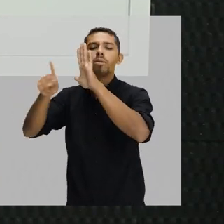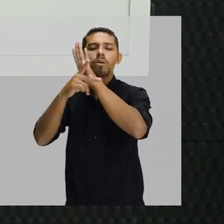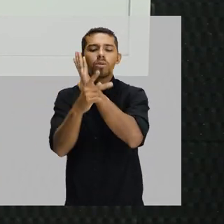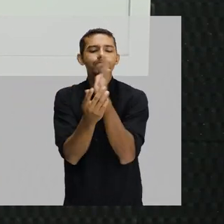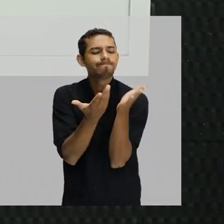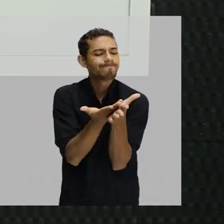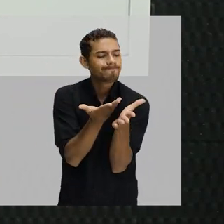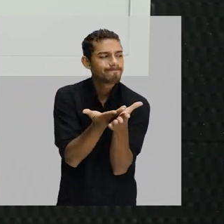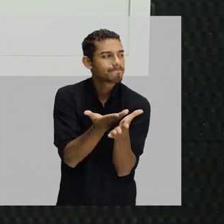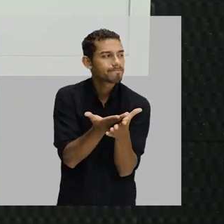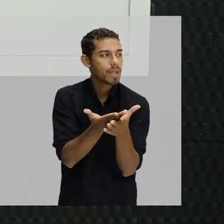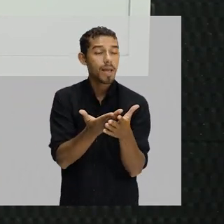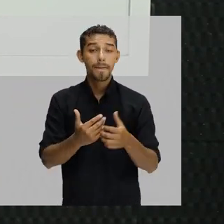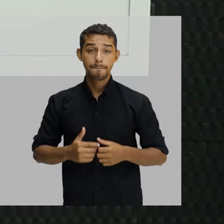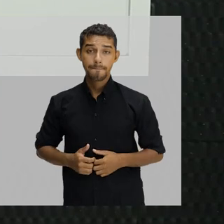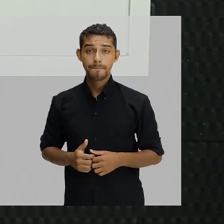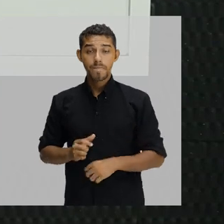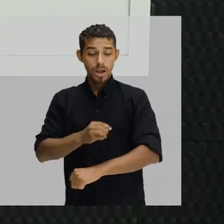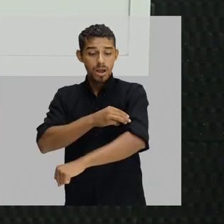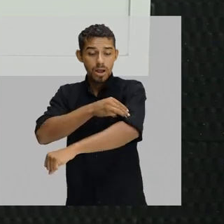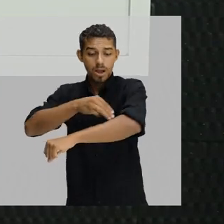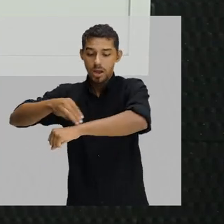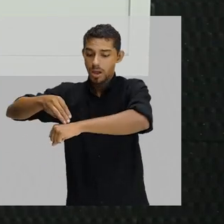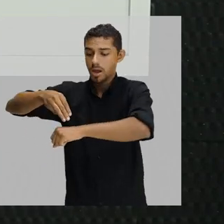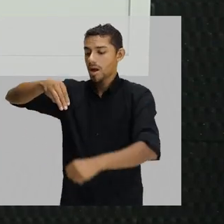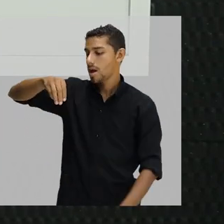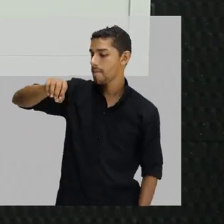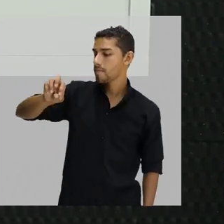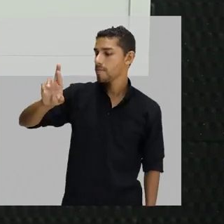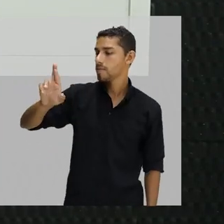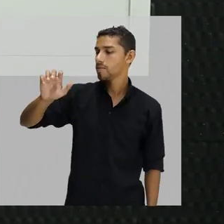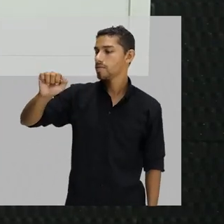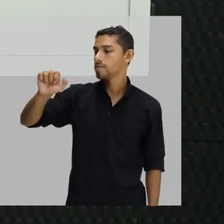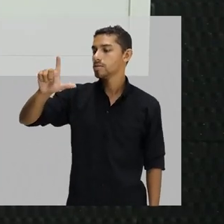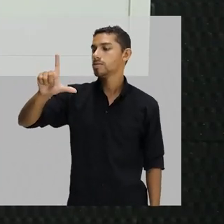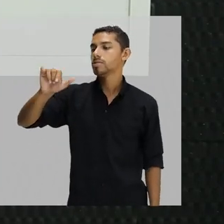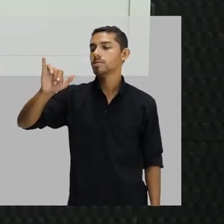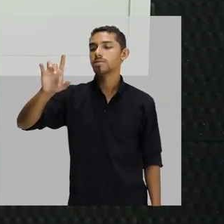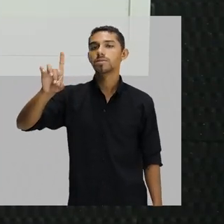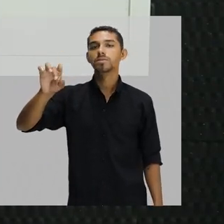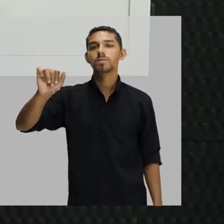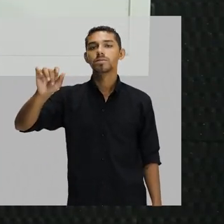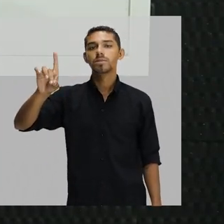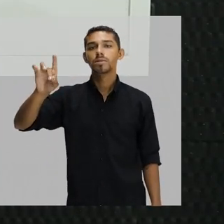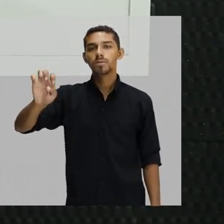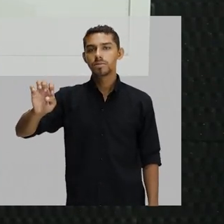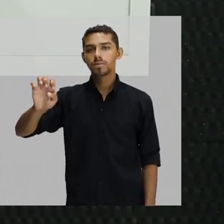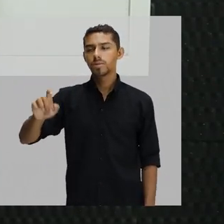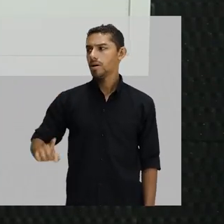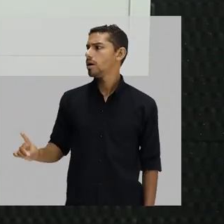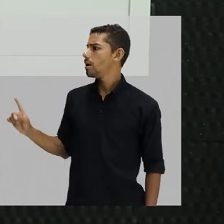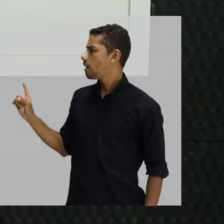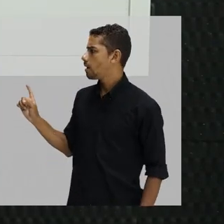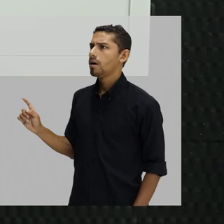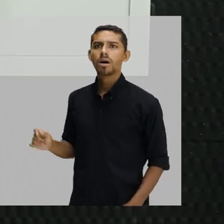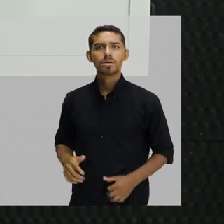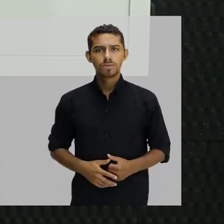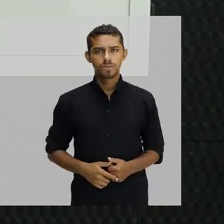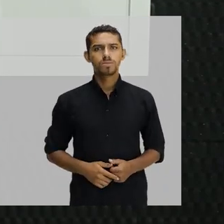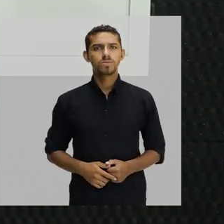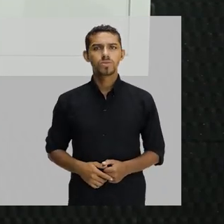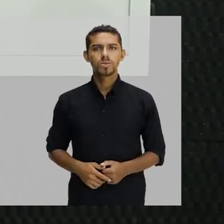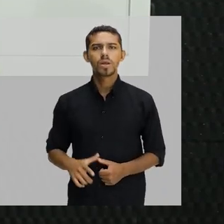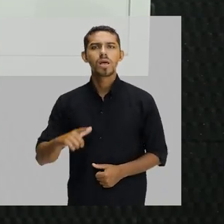Ok? E aqui já nasce uma intuição básica, certo? Que veja só, tá? Aqui nós temos